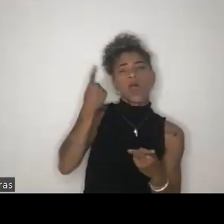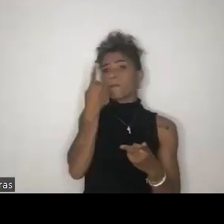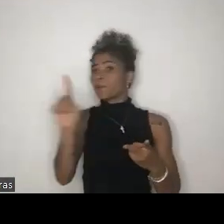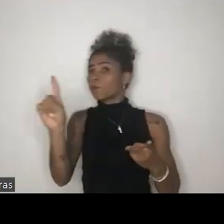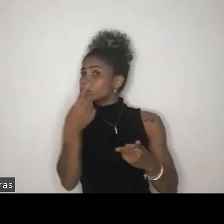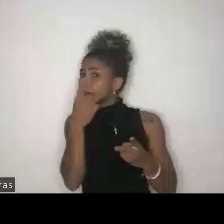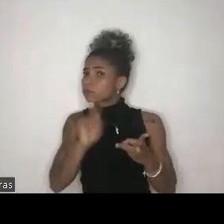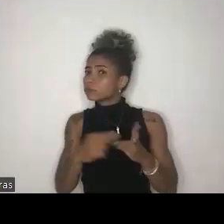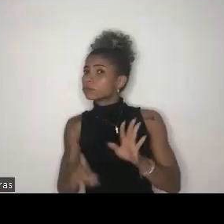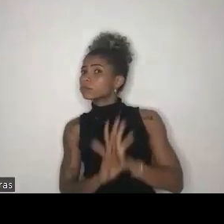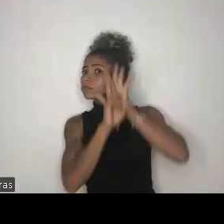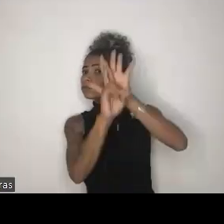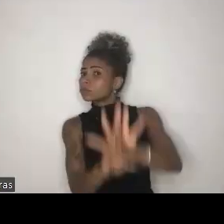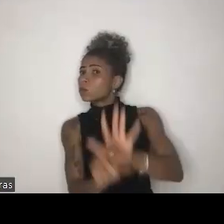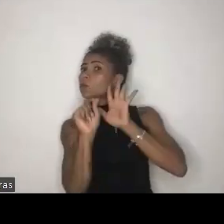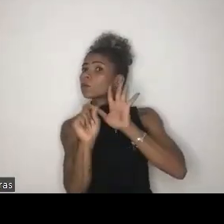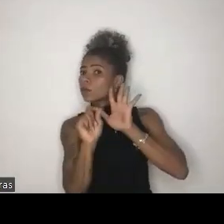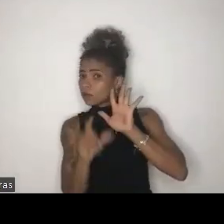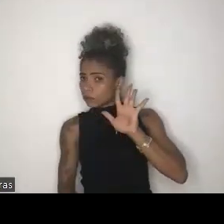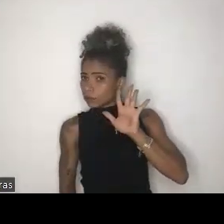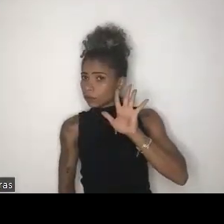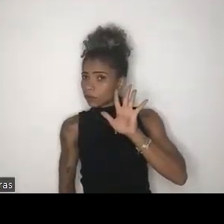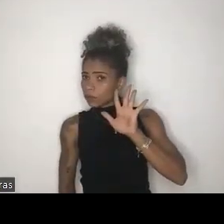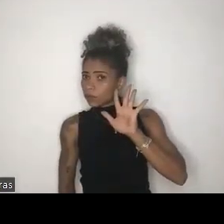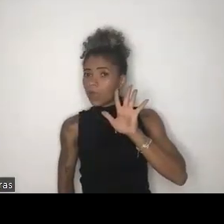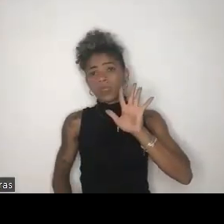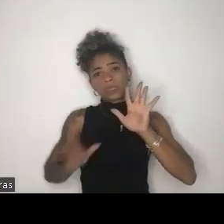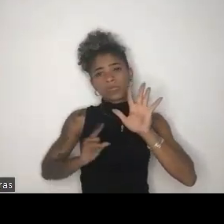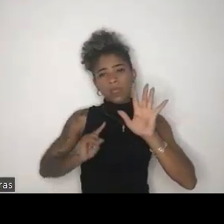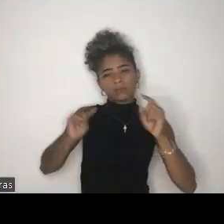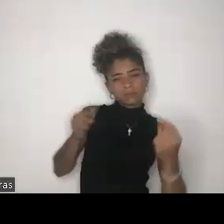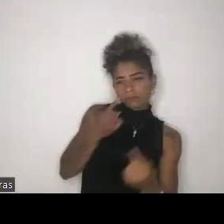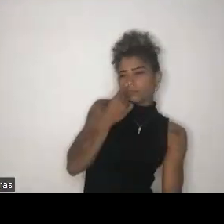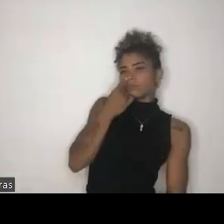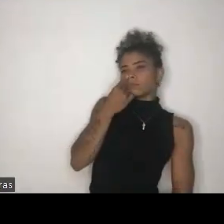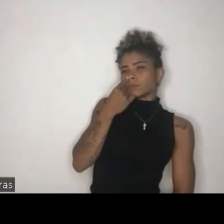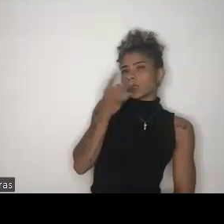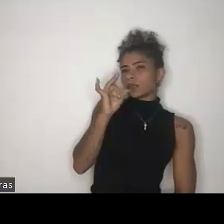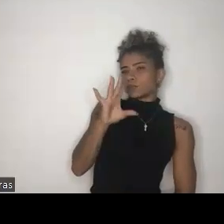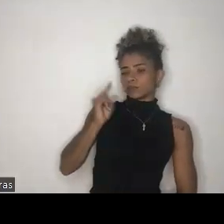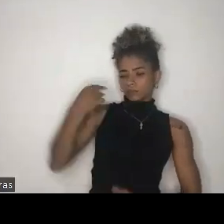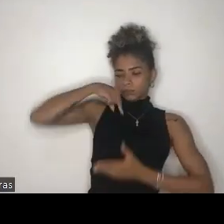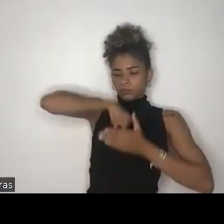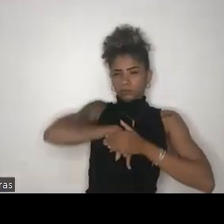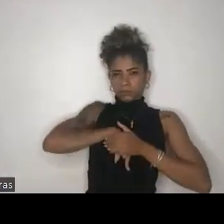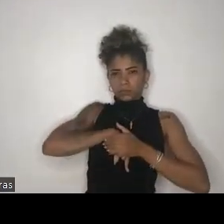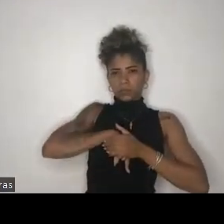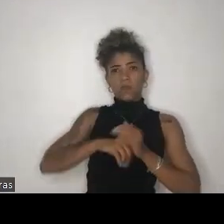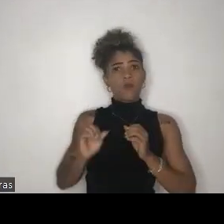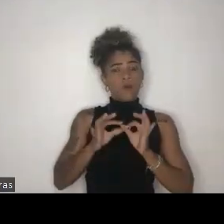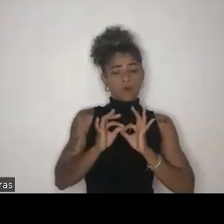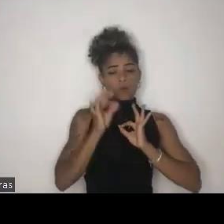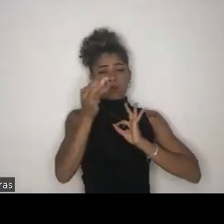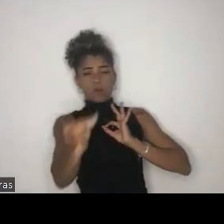representa ou uma aproximação da sua subjetividade ou um distanciamento